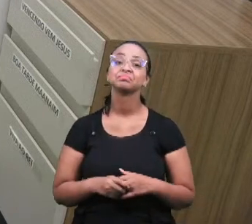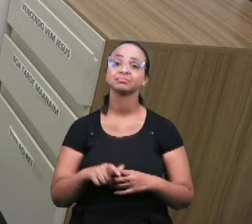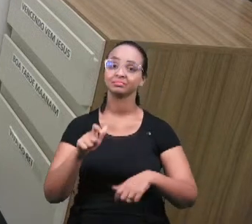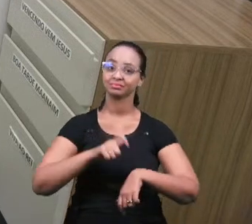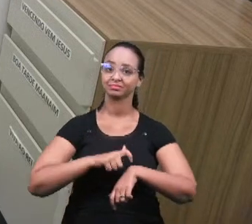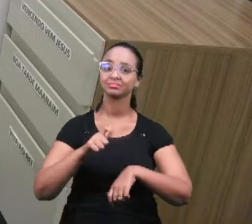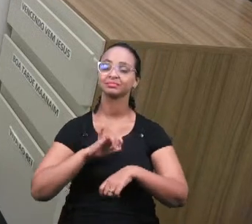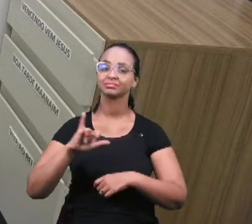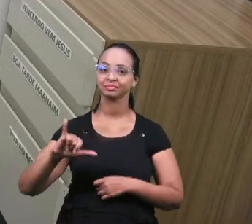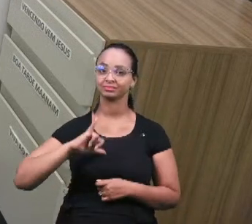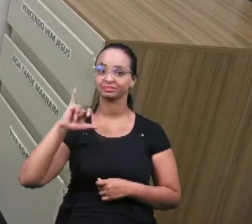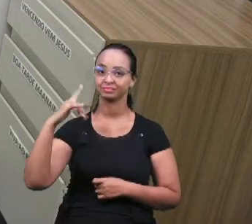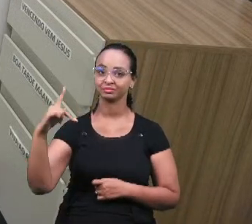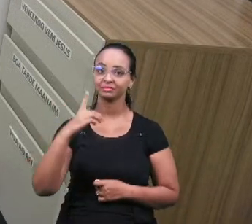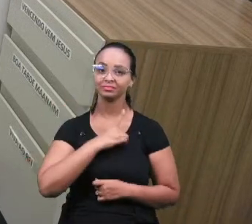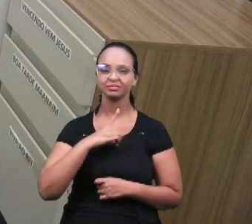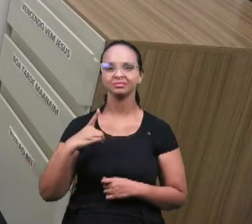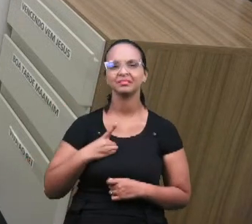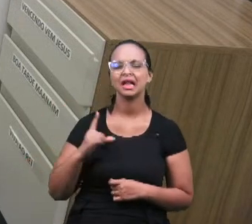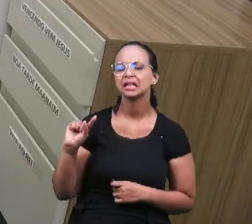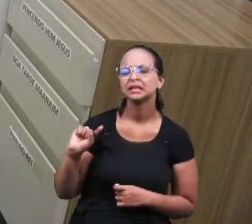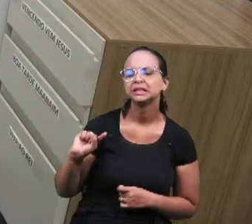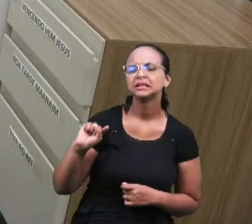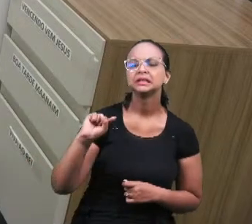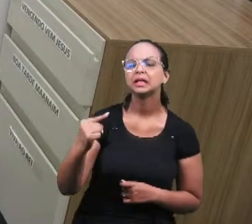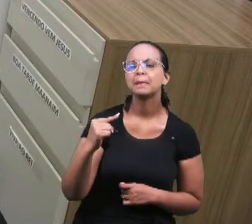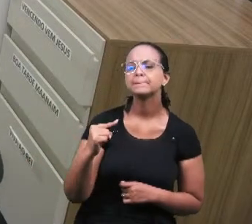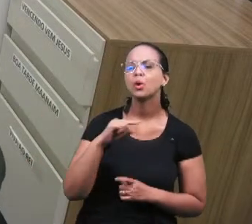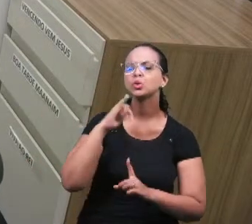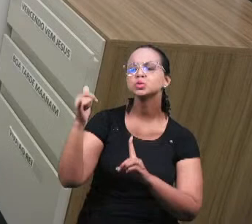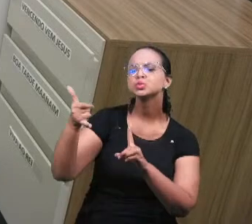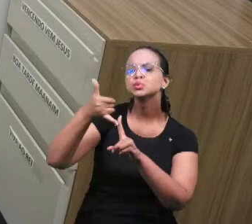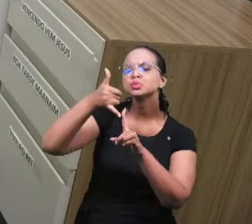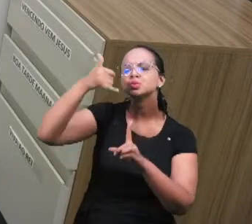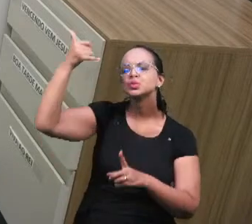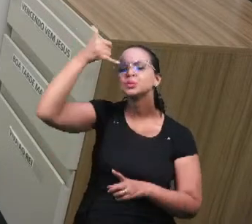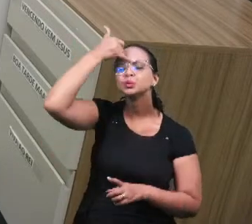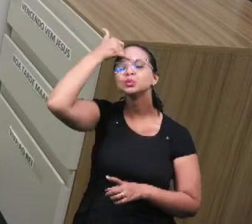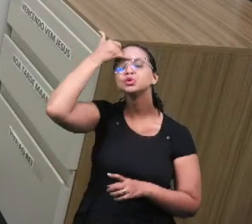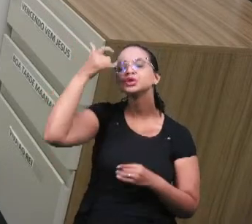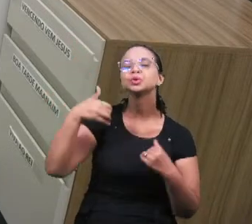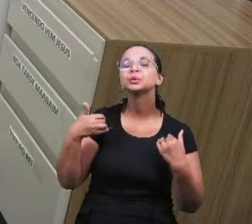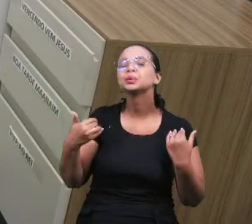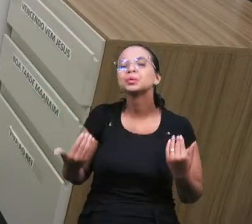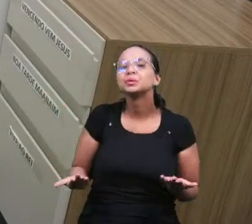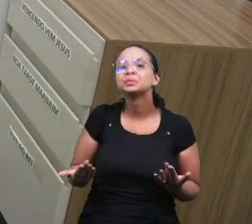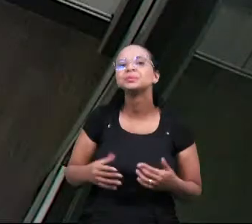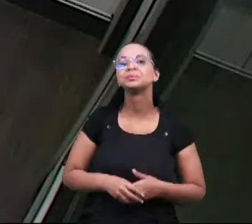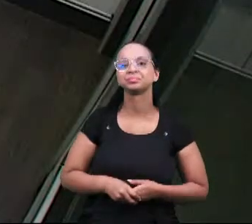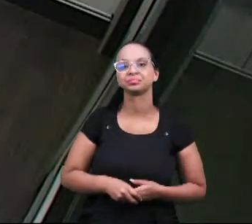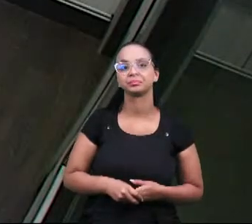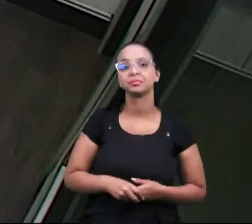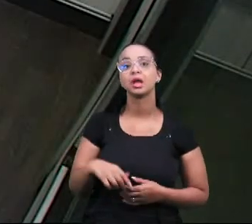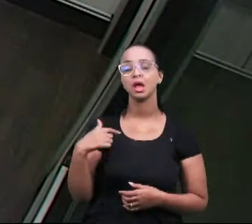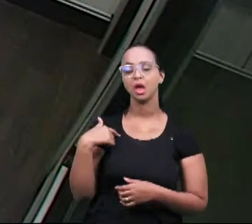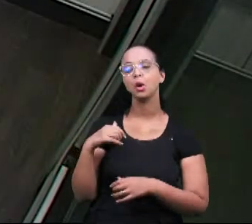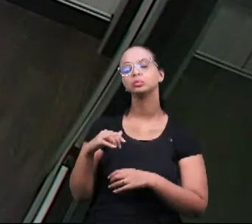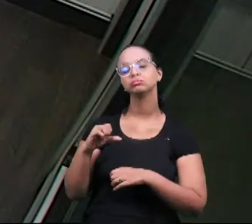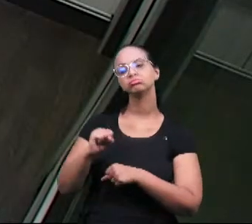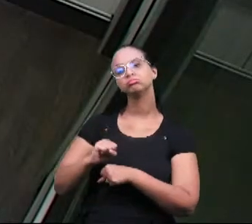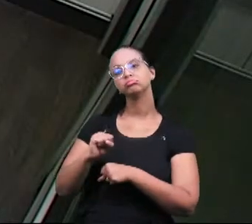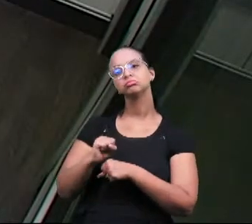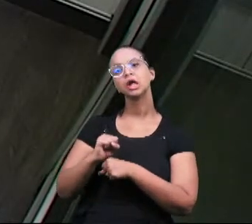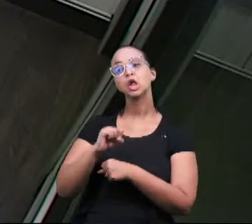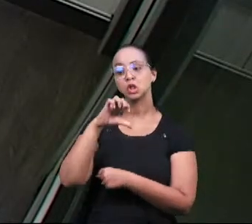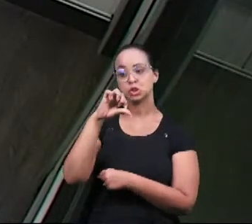no seu diaconato. E quando é que veio o momento ali de ser chamado para ser ungido na casa do Senhor? A unção, eu fiquei 9 anos como diácono, né? Uhum.